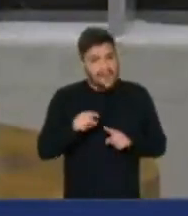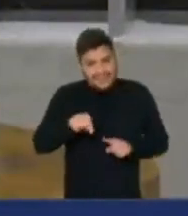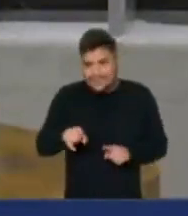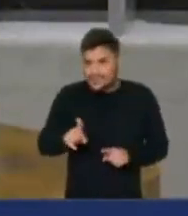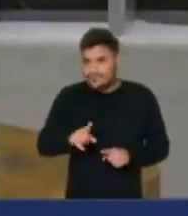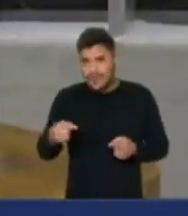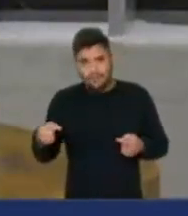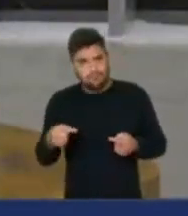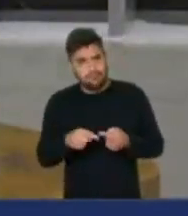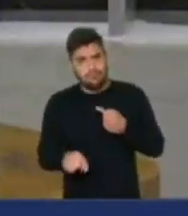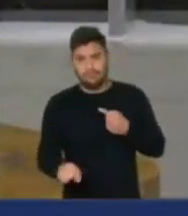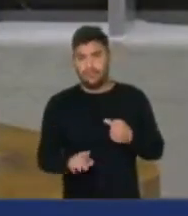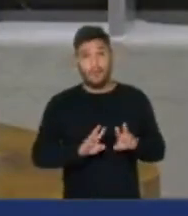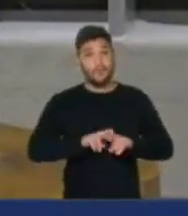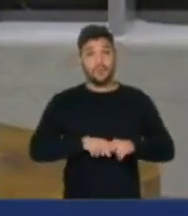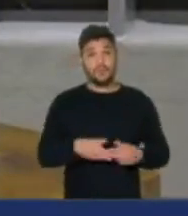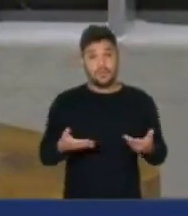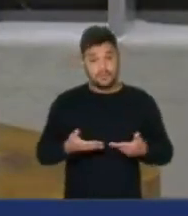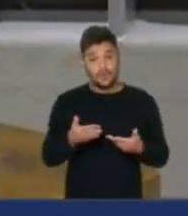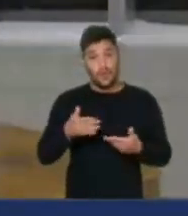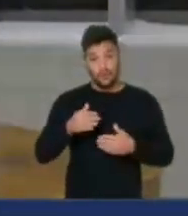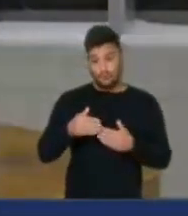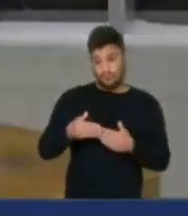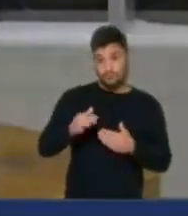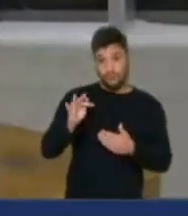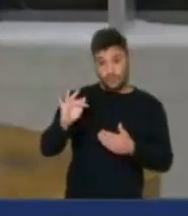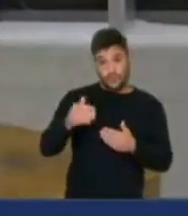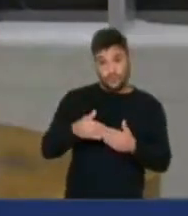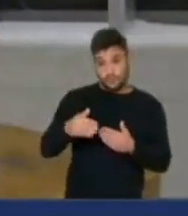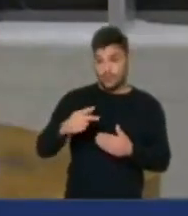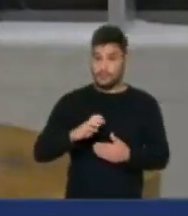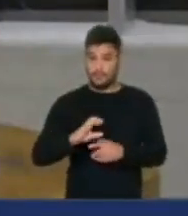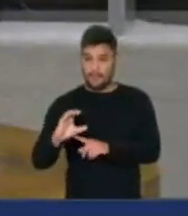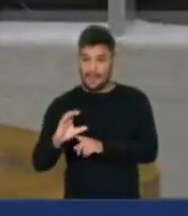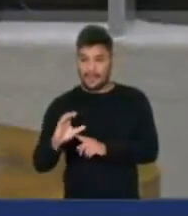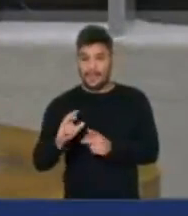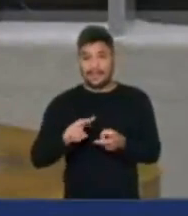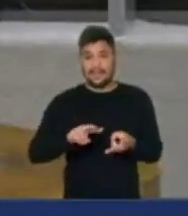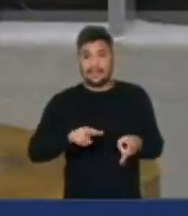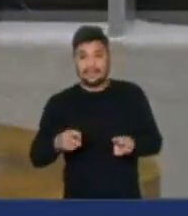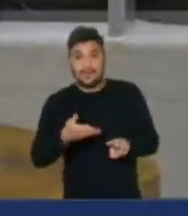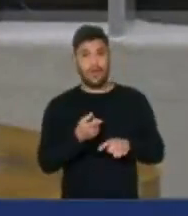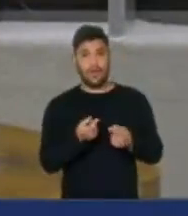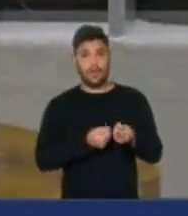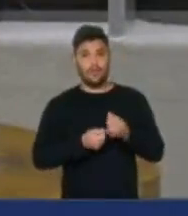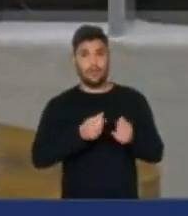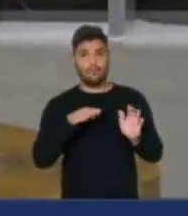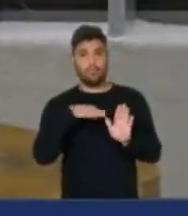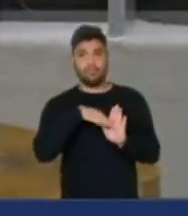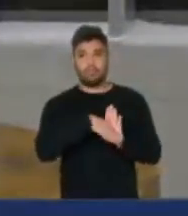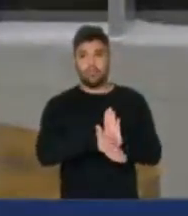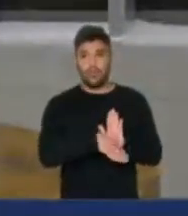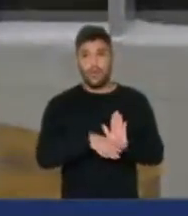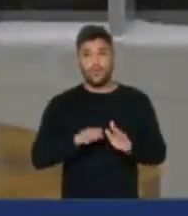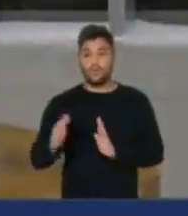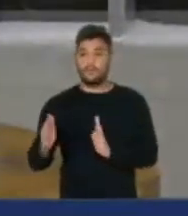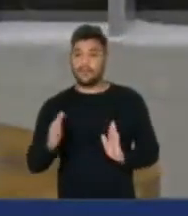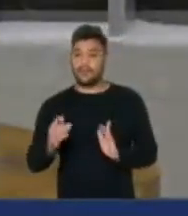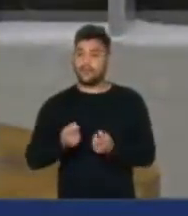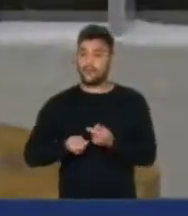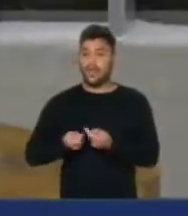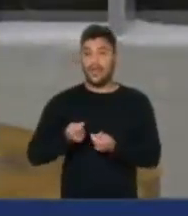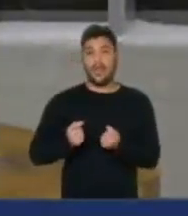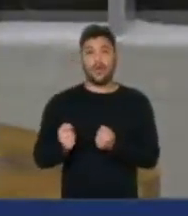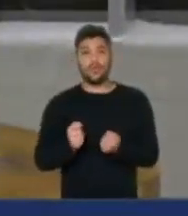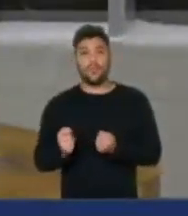não se justifica. E é por isso que, a médio prazo, a PEC da transição é o melhor caminho. Como é que você, no momento de contração,